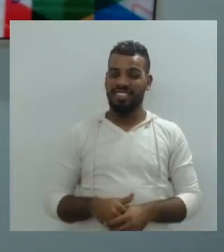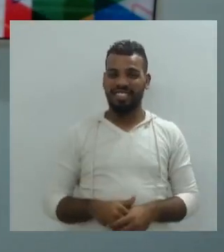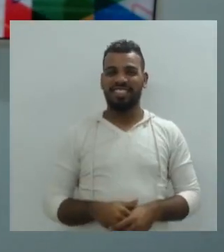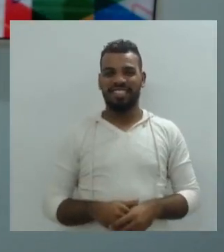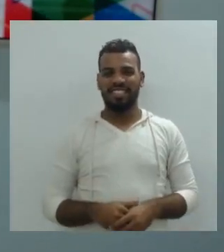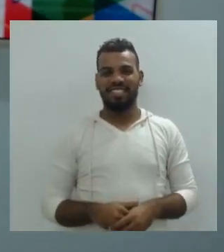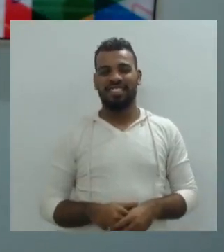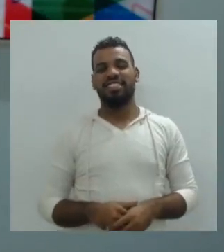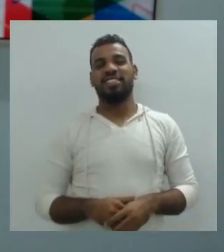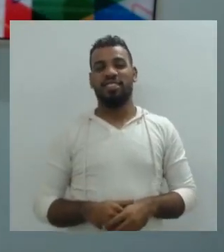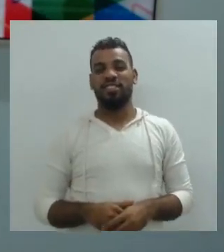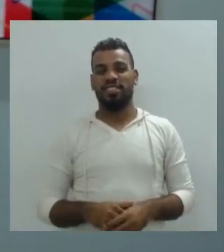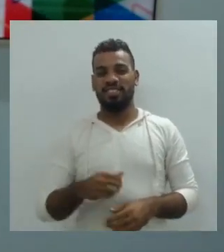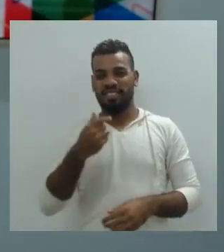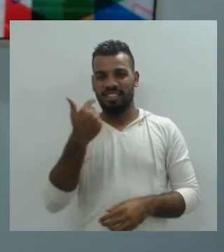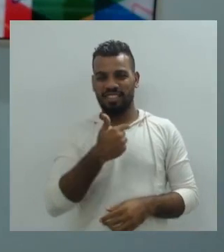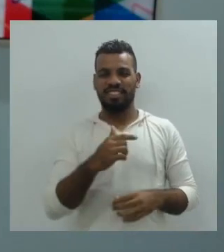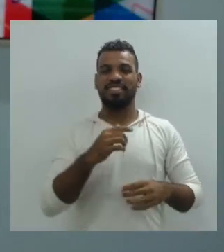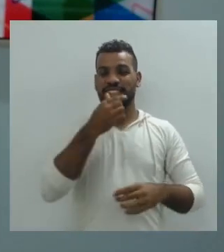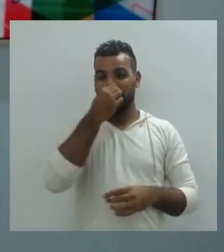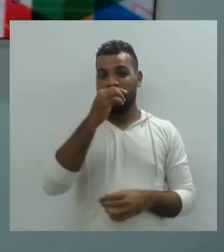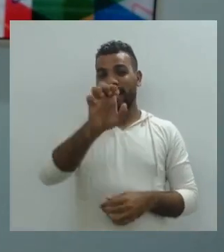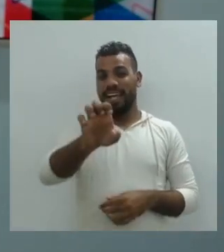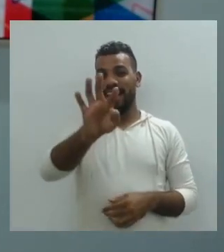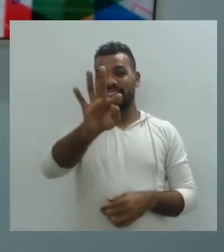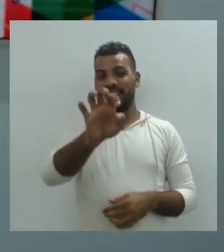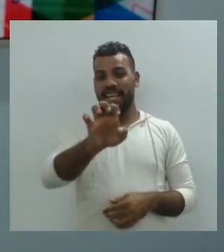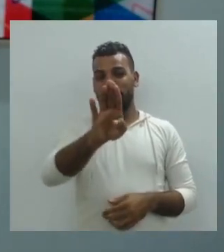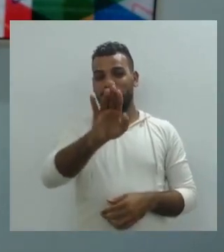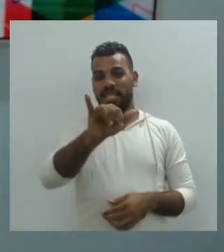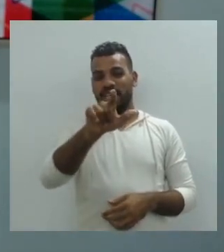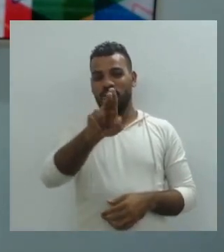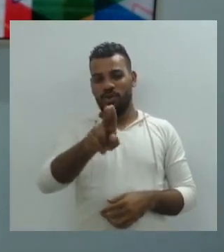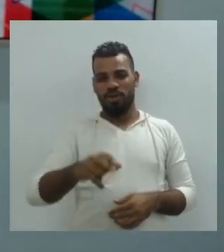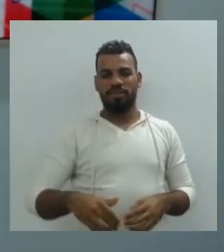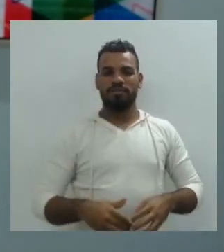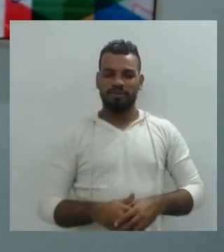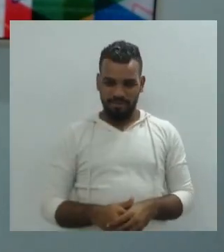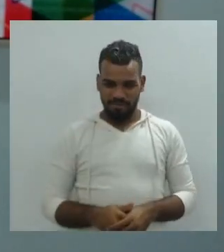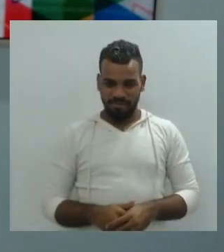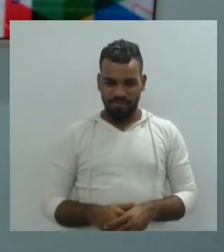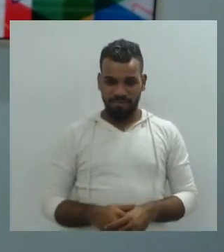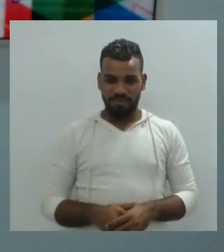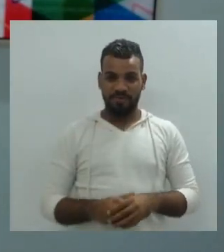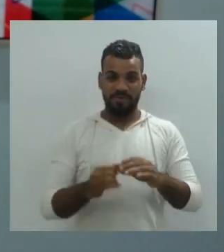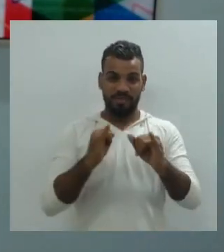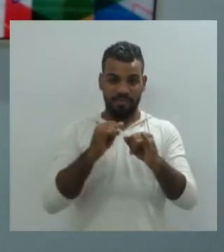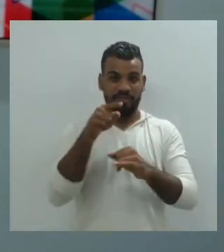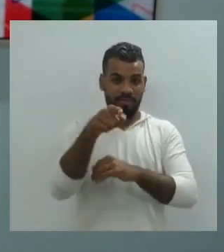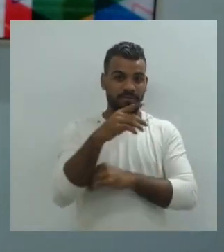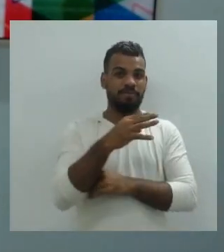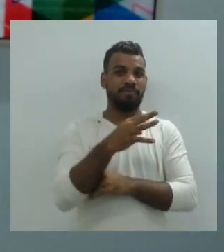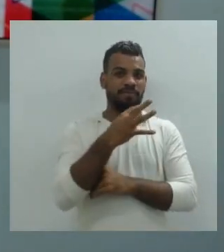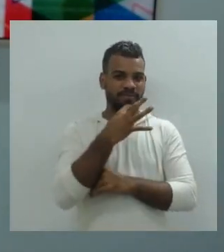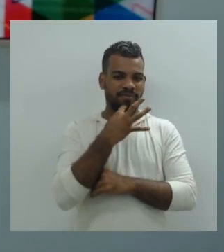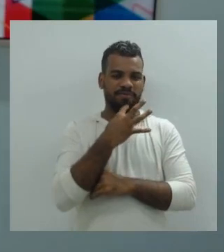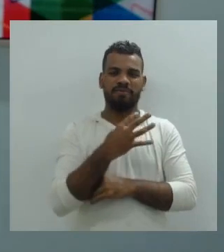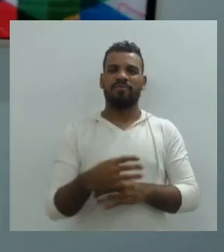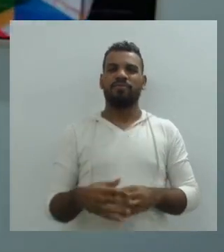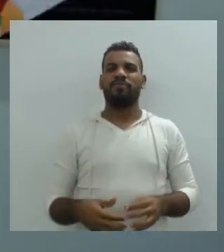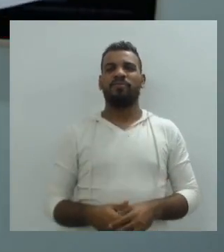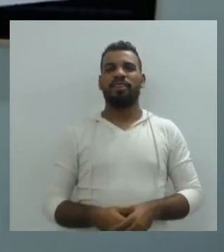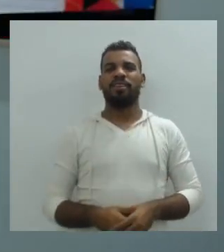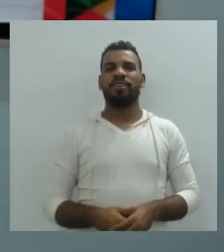ouvir aqui. Mas o Roberto está se estourando ali. O E.T. Bilu, ó, quem está ligado nas internets da vida sabe do que eu estou